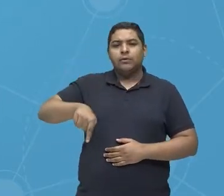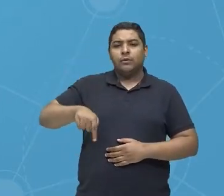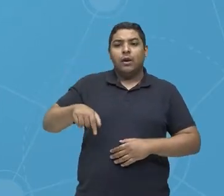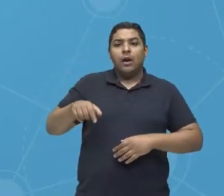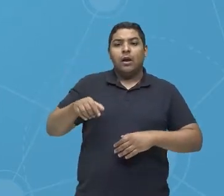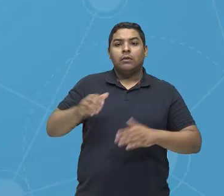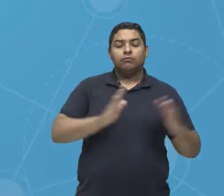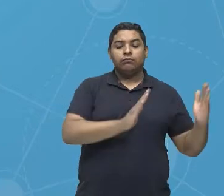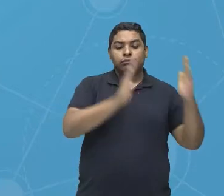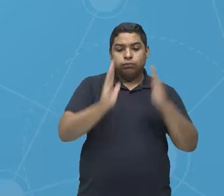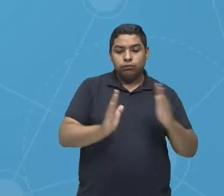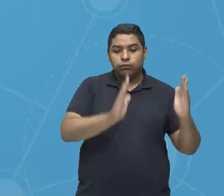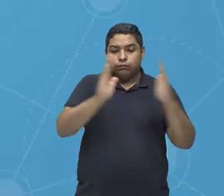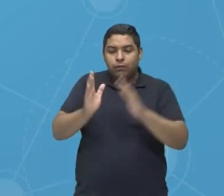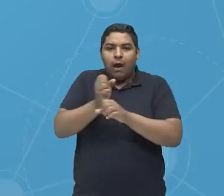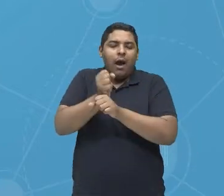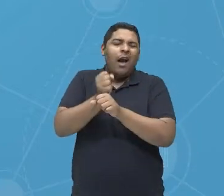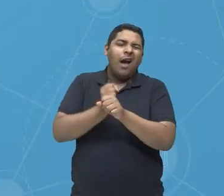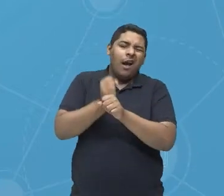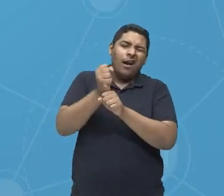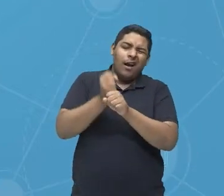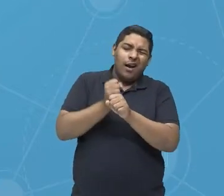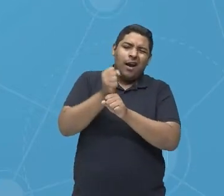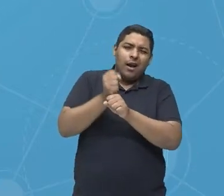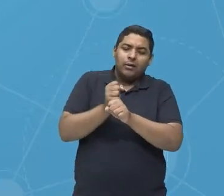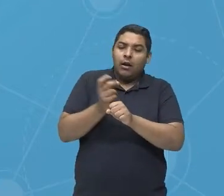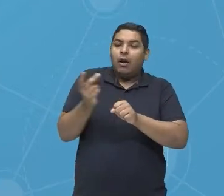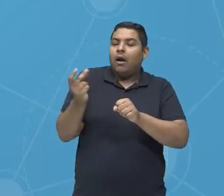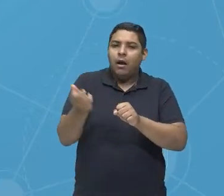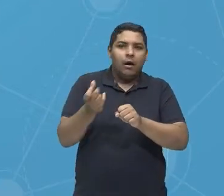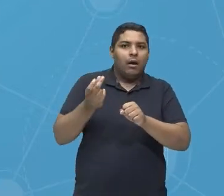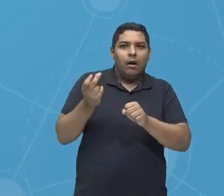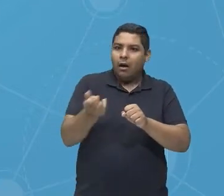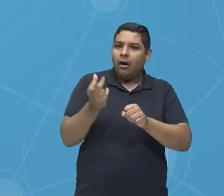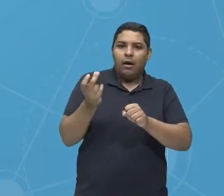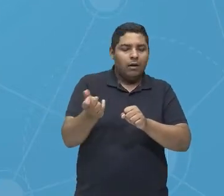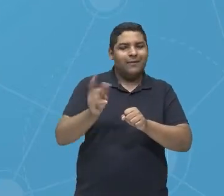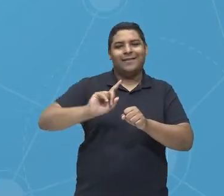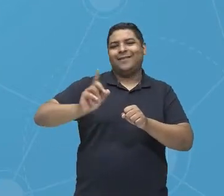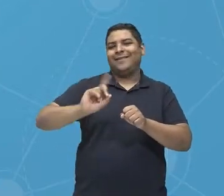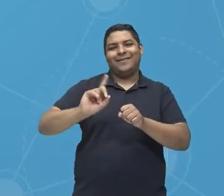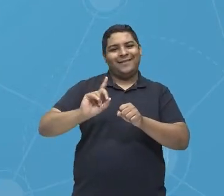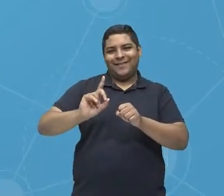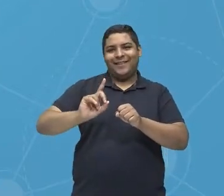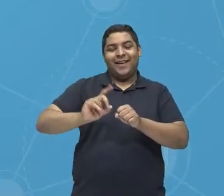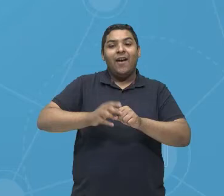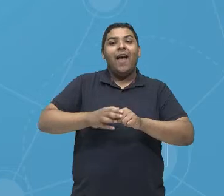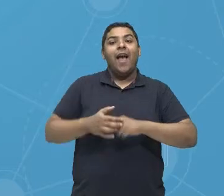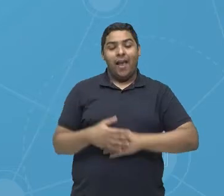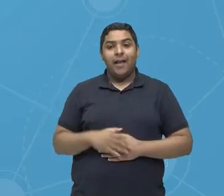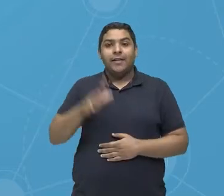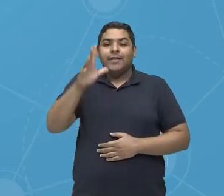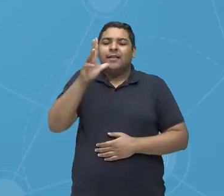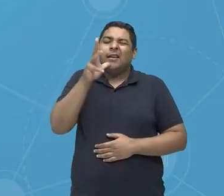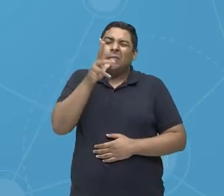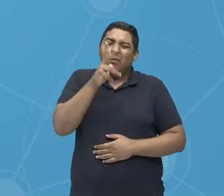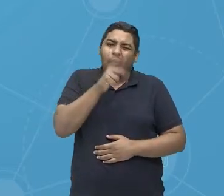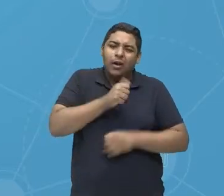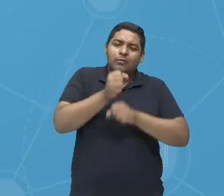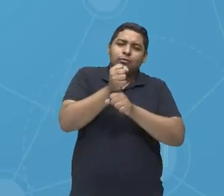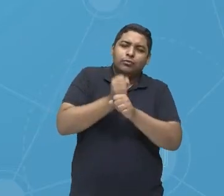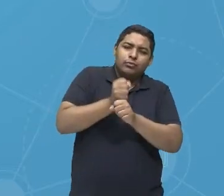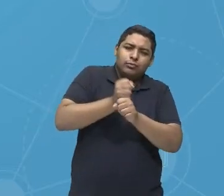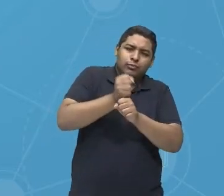de longo período, não foi assim, ó. Agora já é Paleolítico, agora é Neolítico, não. Só que durante as nossas aulas, que o nosso tempo